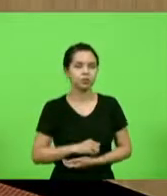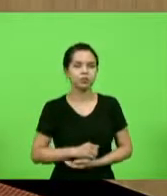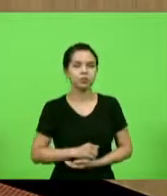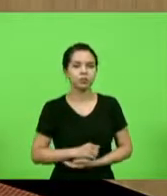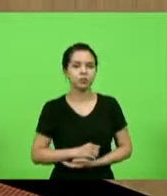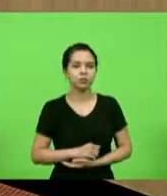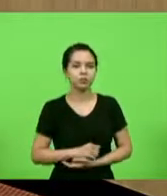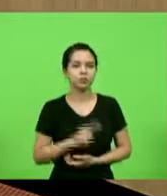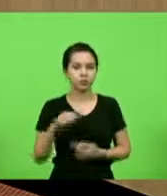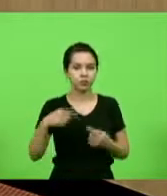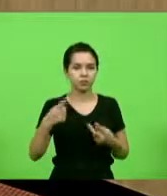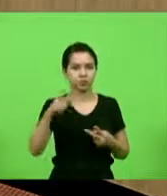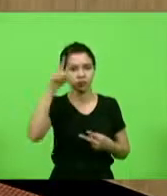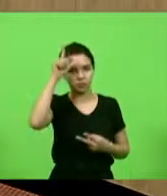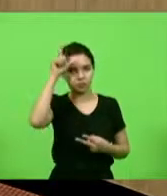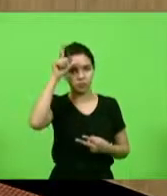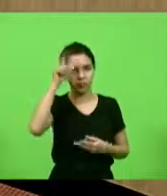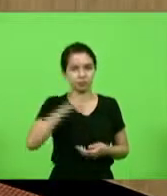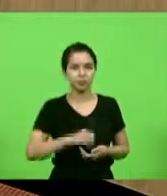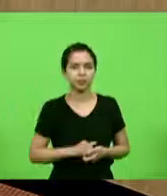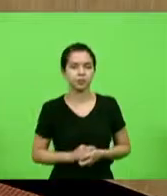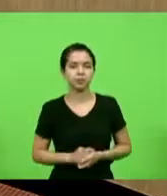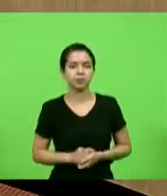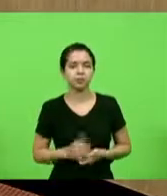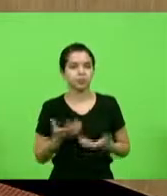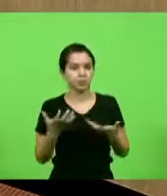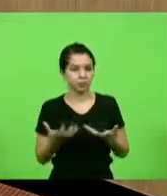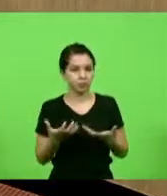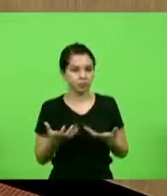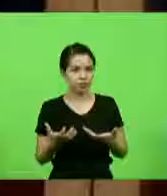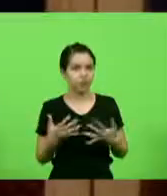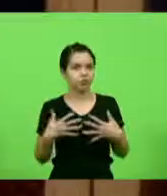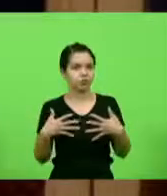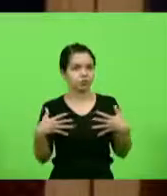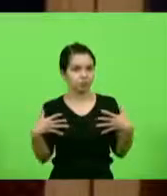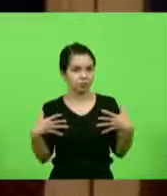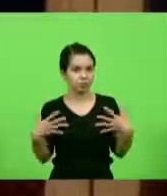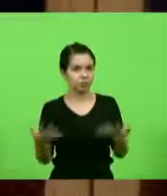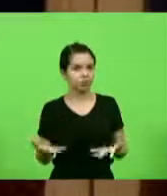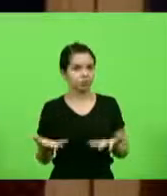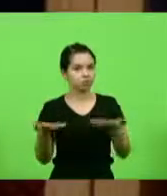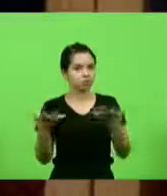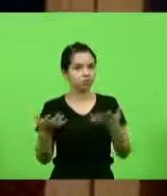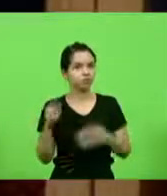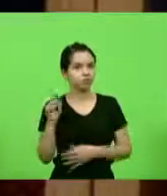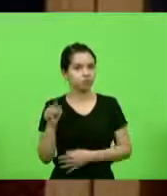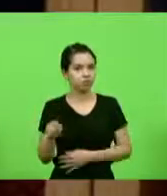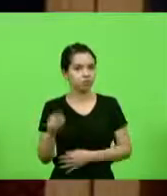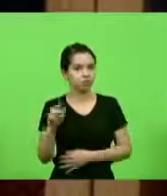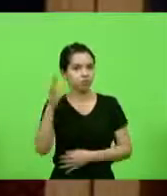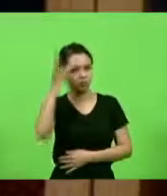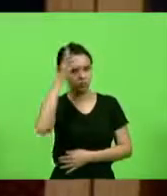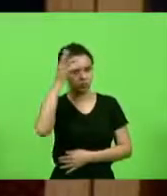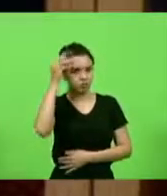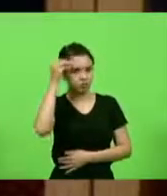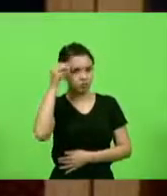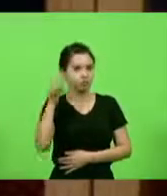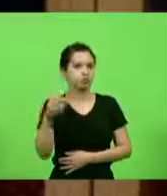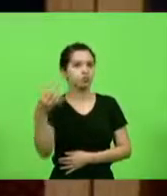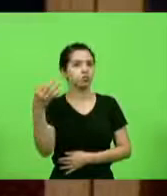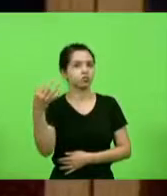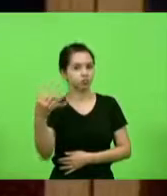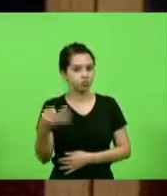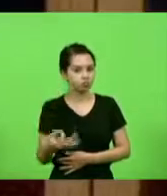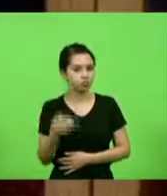Deputado Sargento Lima. Eu quero, naturalmente, assim, enaltecer a iniciativa da Luciane, porque ela é mais do que justa, ela é importante